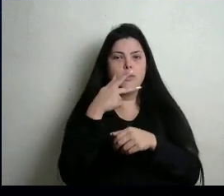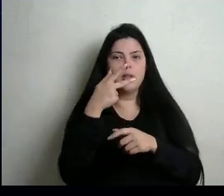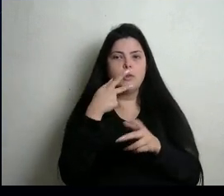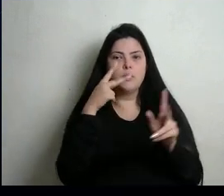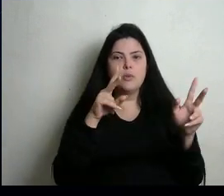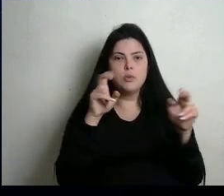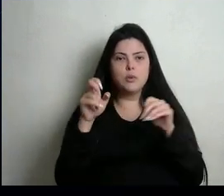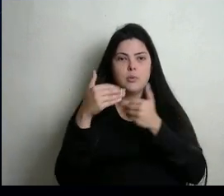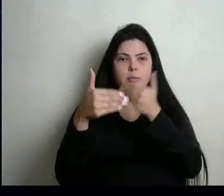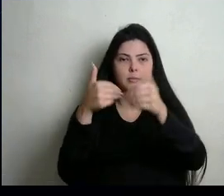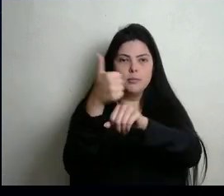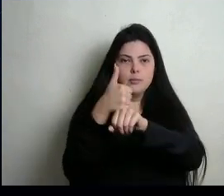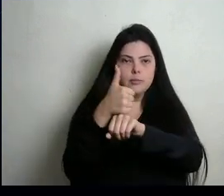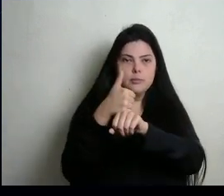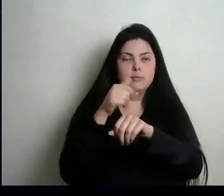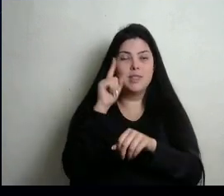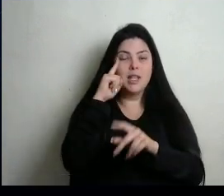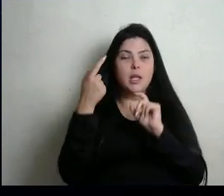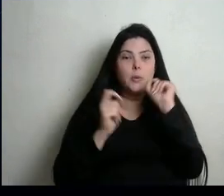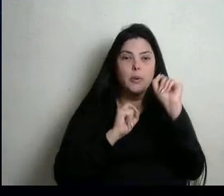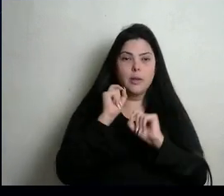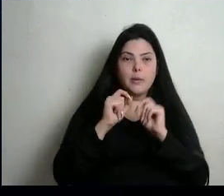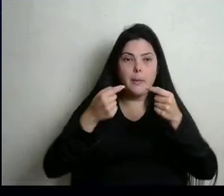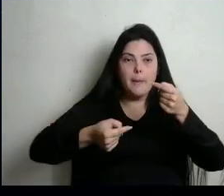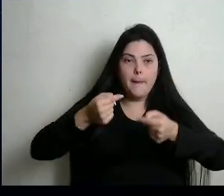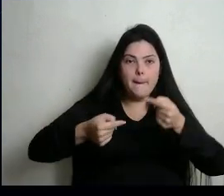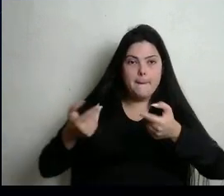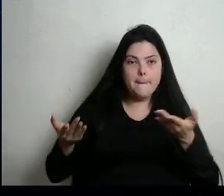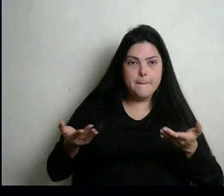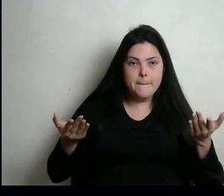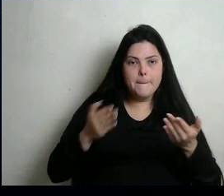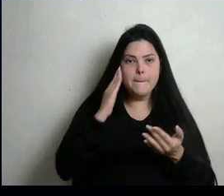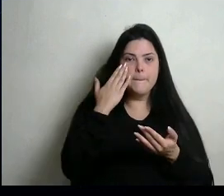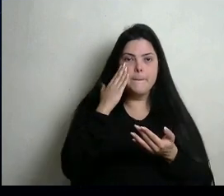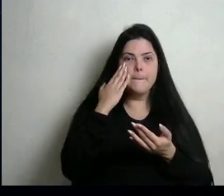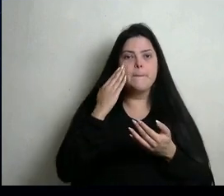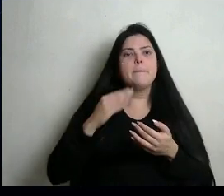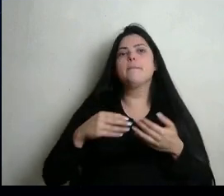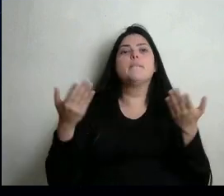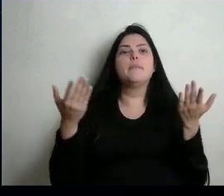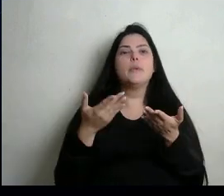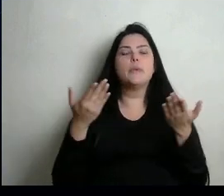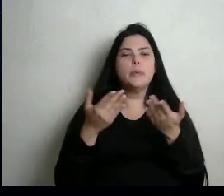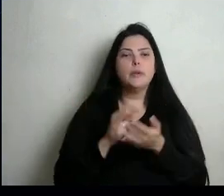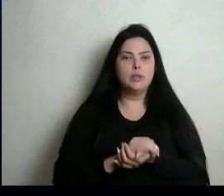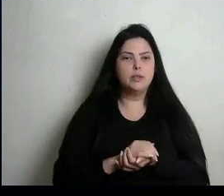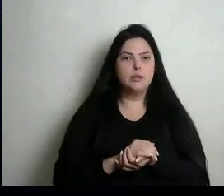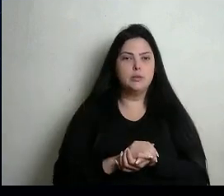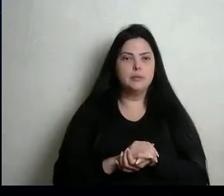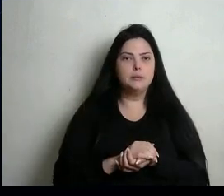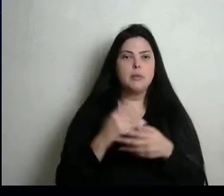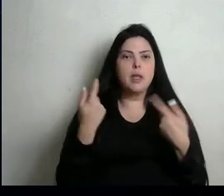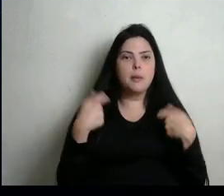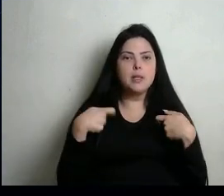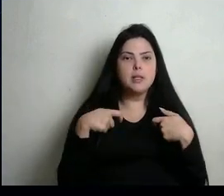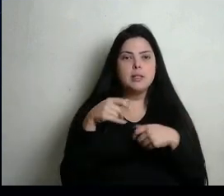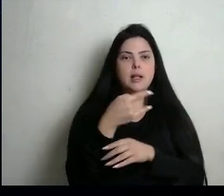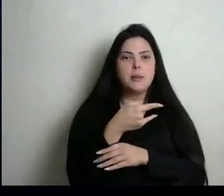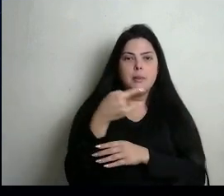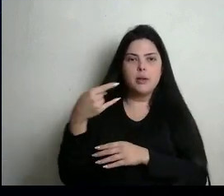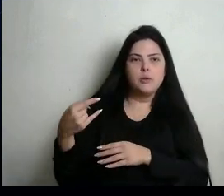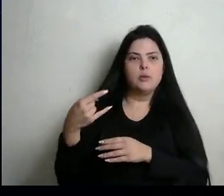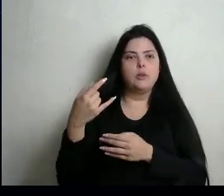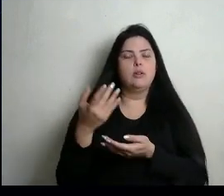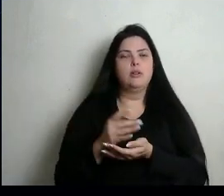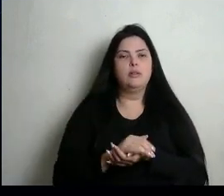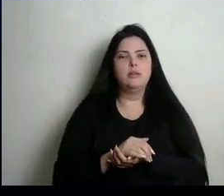carreira, e a ideia eu acho que a gente discutiu um pouco isso, entendendo hoje o que é necessário dentro da Microsoft também